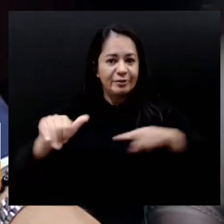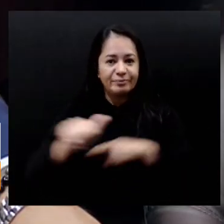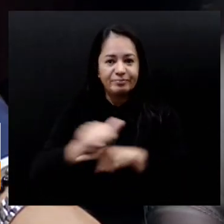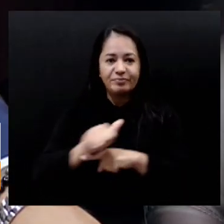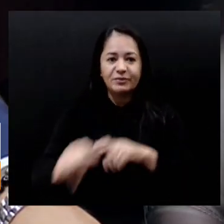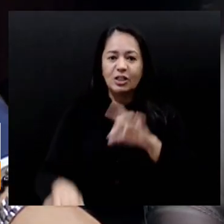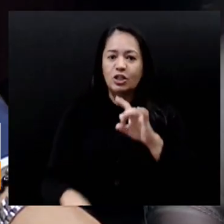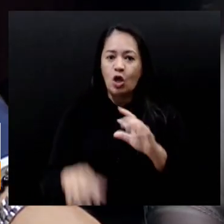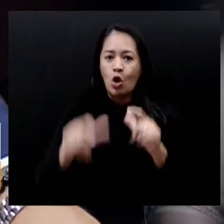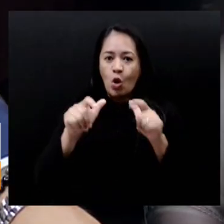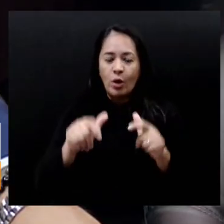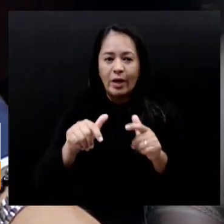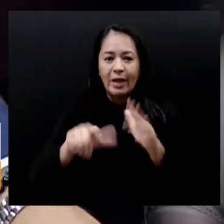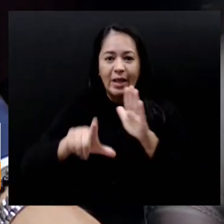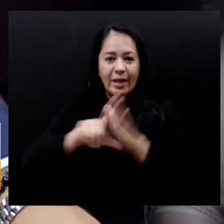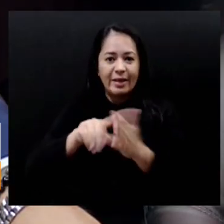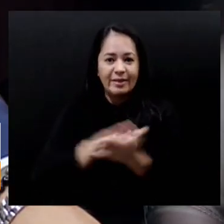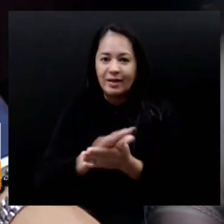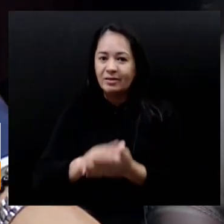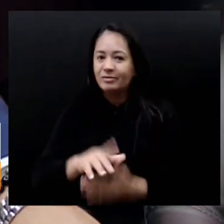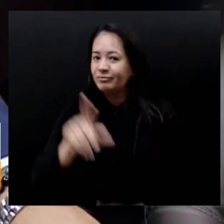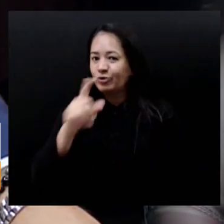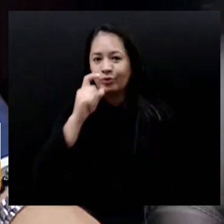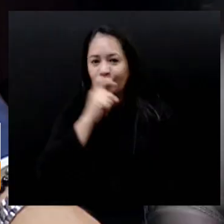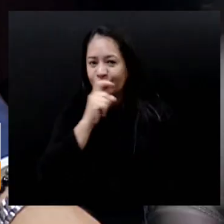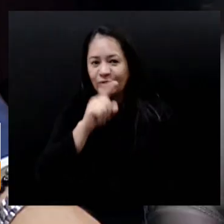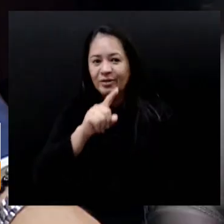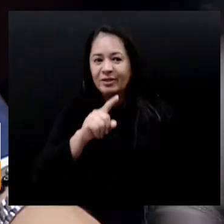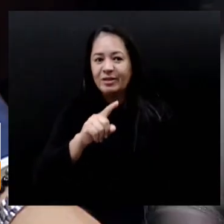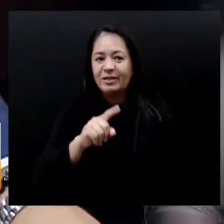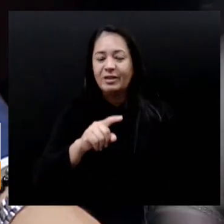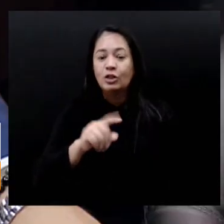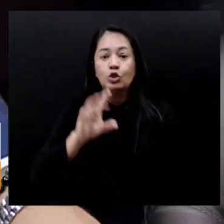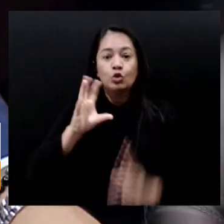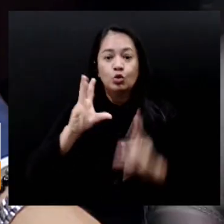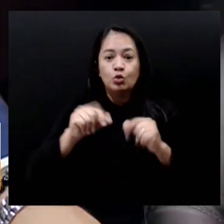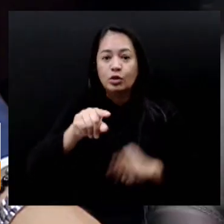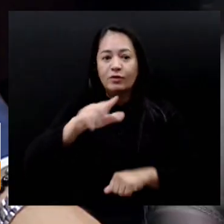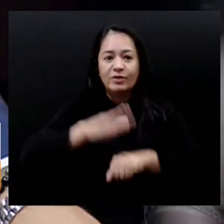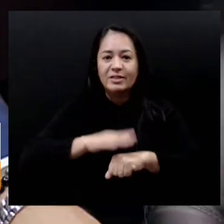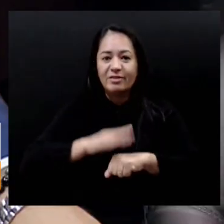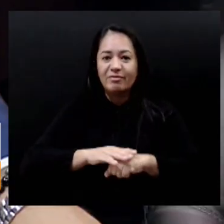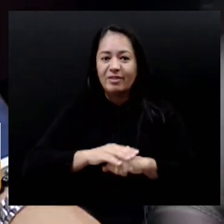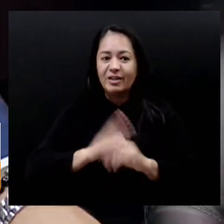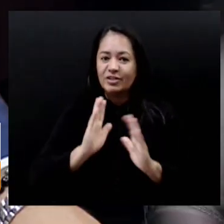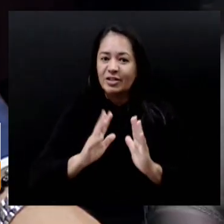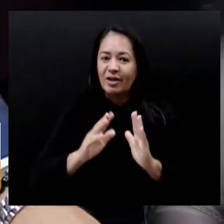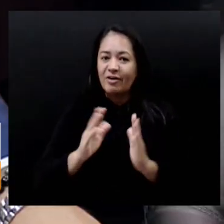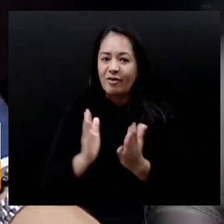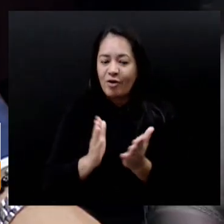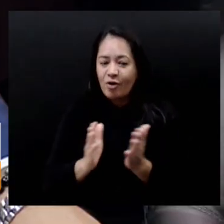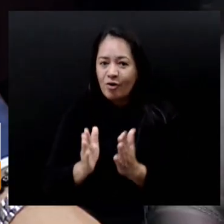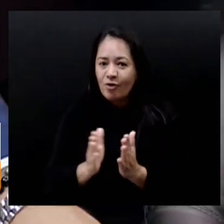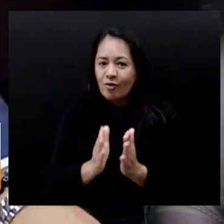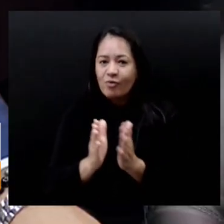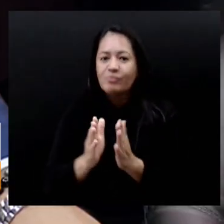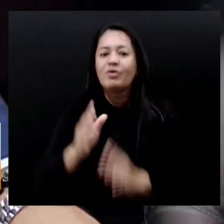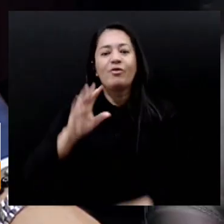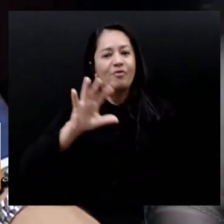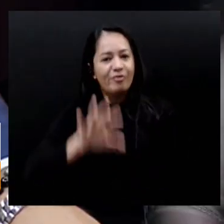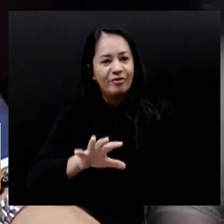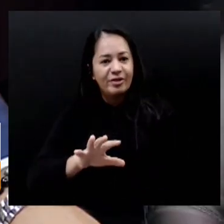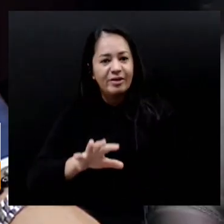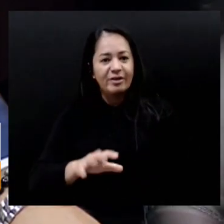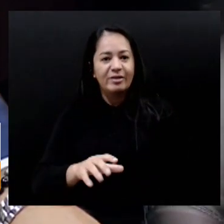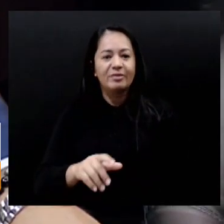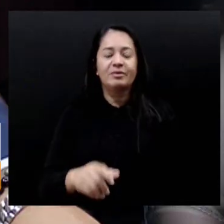contrário, tudo que você faz na internet fica uma impressão digital que a gente consegue rastrear. Tem que ter interesse nisso, também não é barato, mas é o caminho de